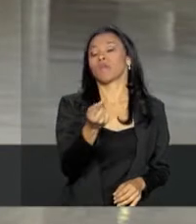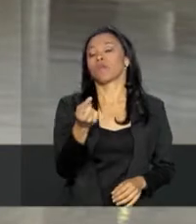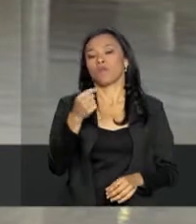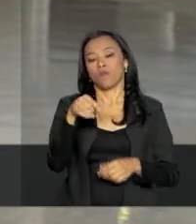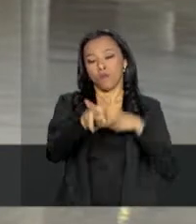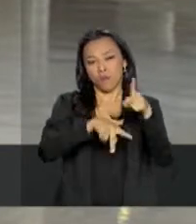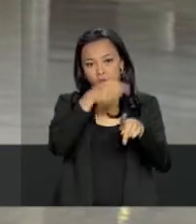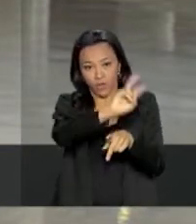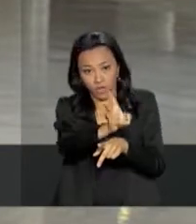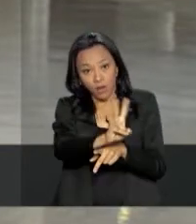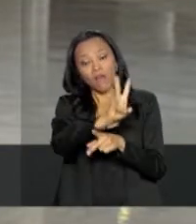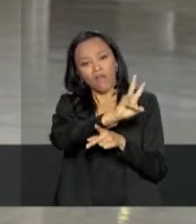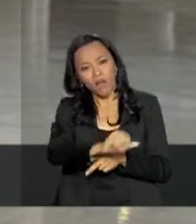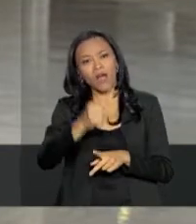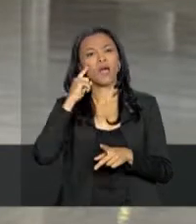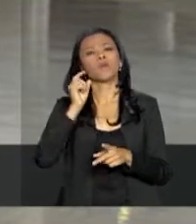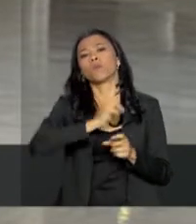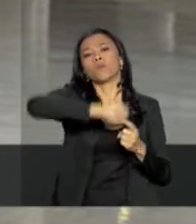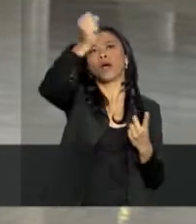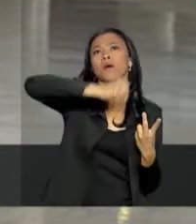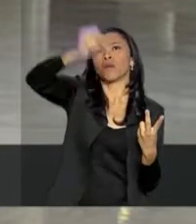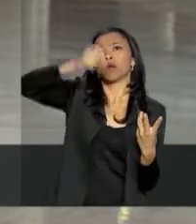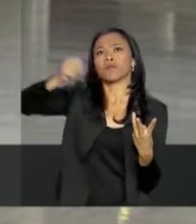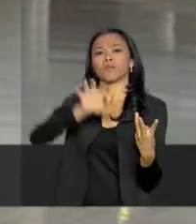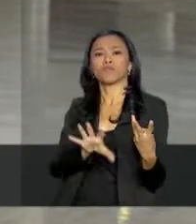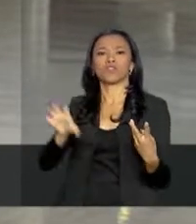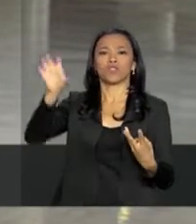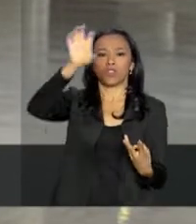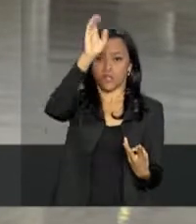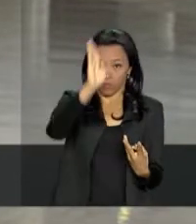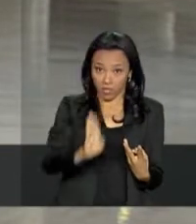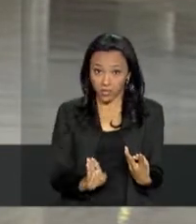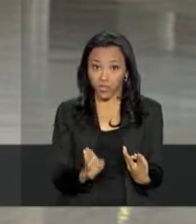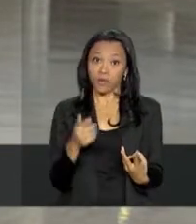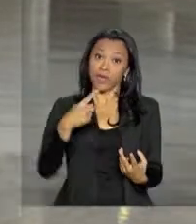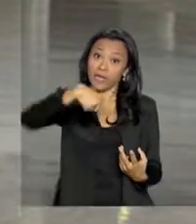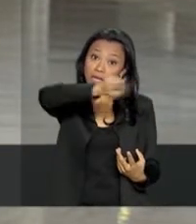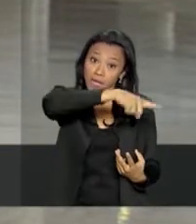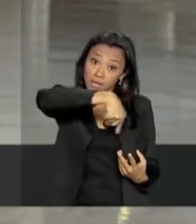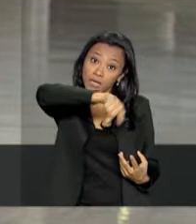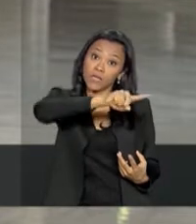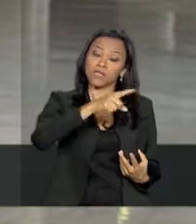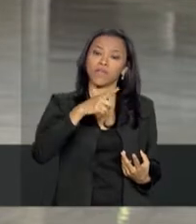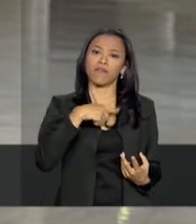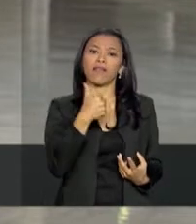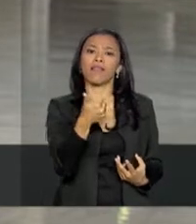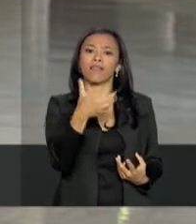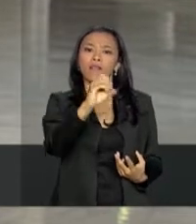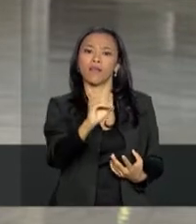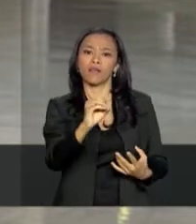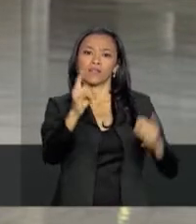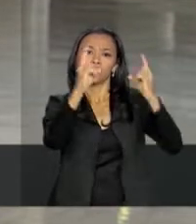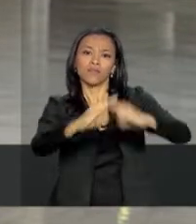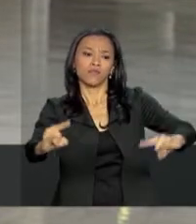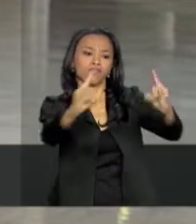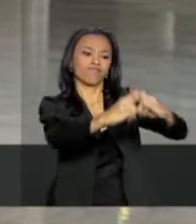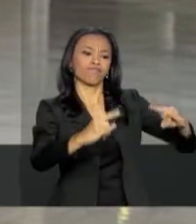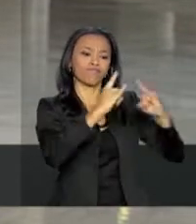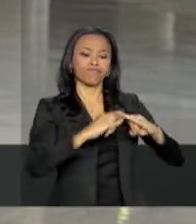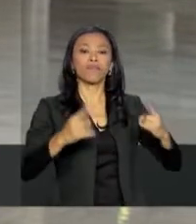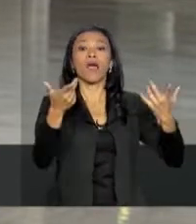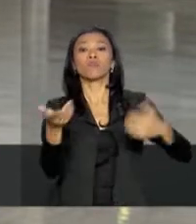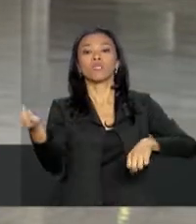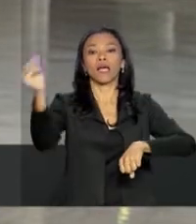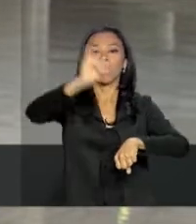interiorização no final deste mês eles estavam em dez abrigos em boa vista capital de